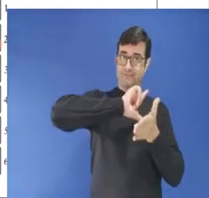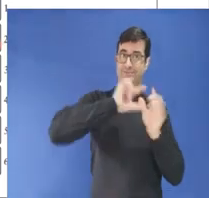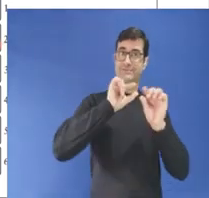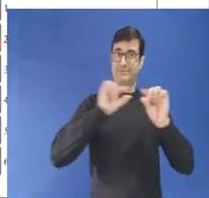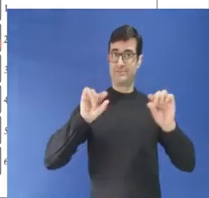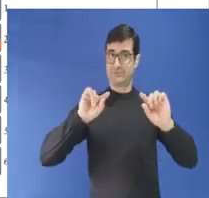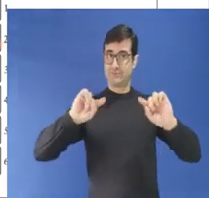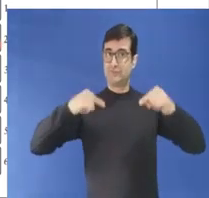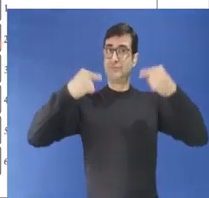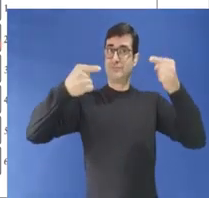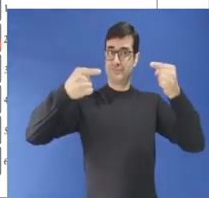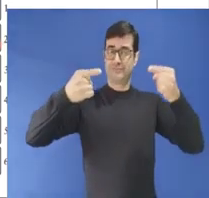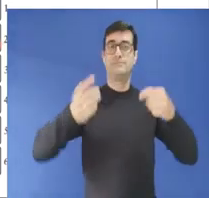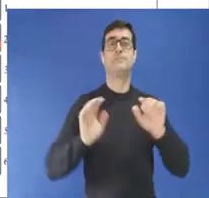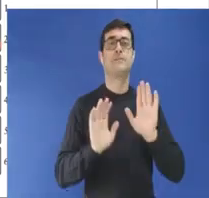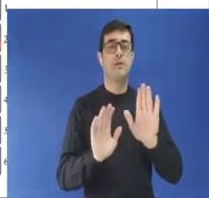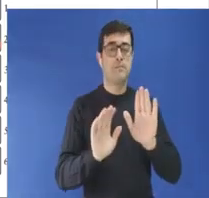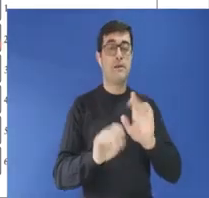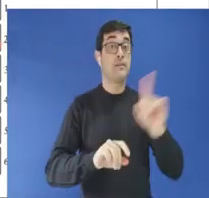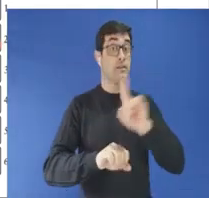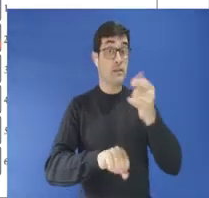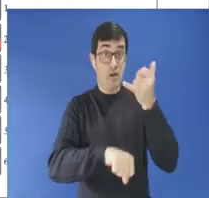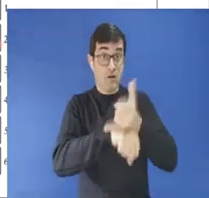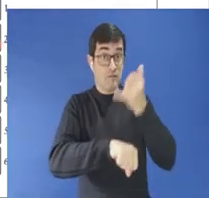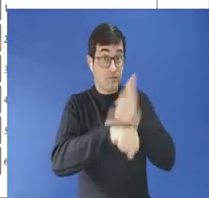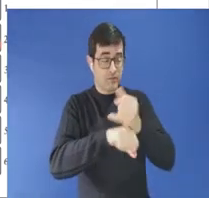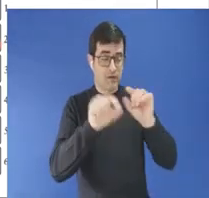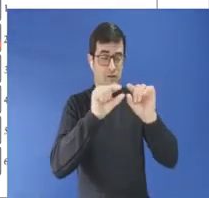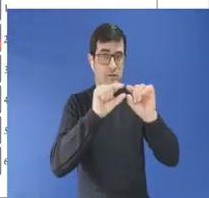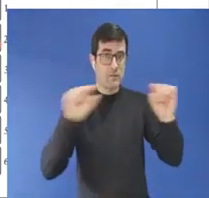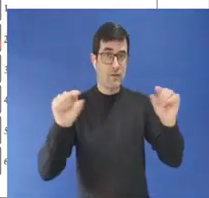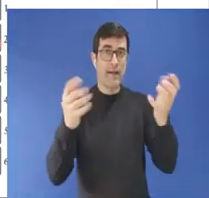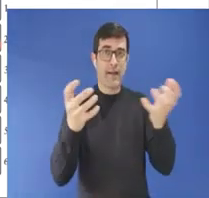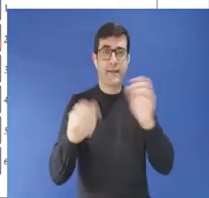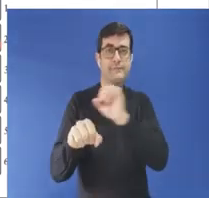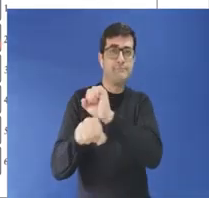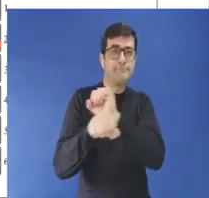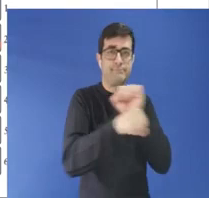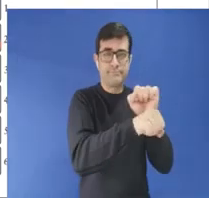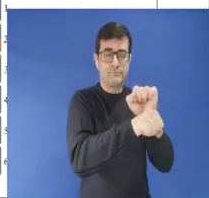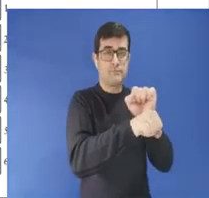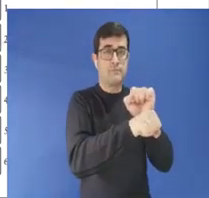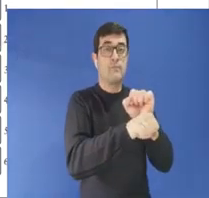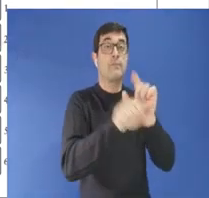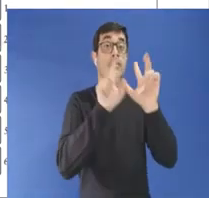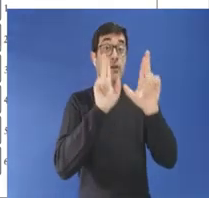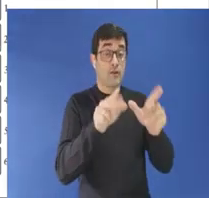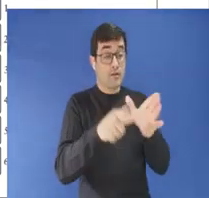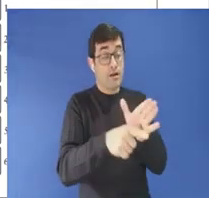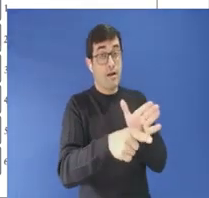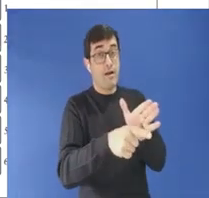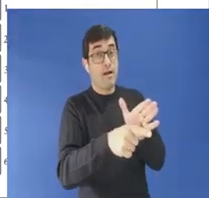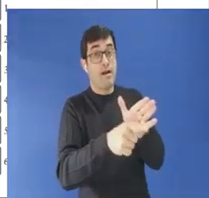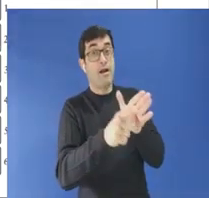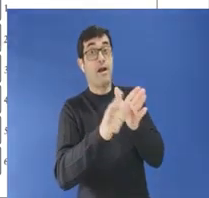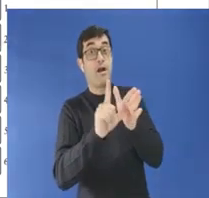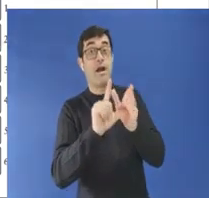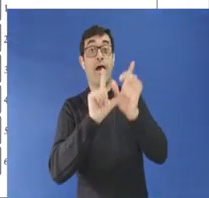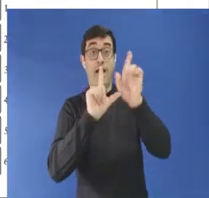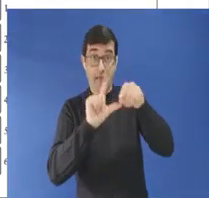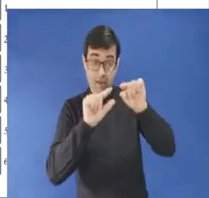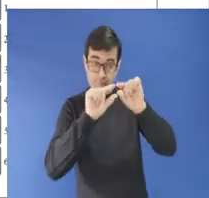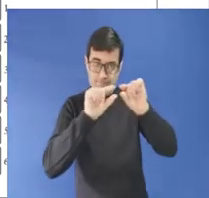a estabilidade e a configuração do gás nobre do mesmo período deles. Então, por exemplo, aqui, ó,